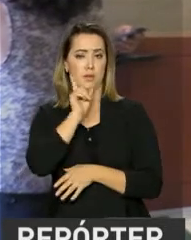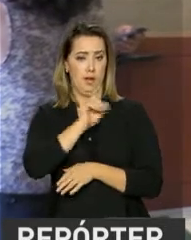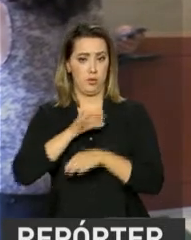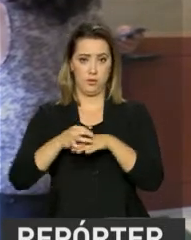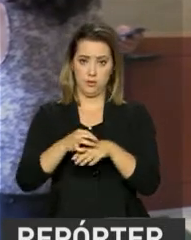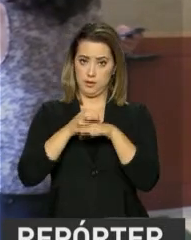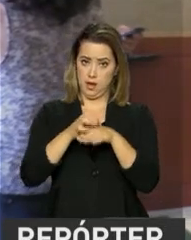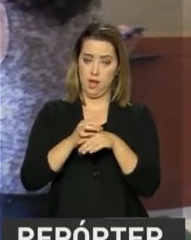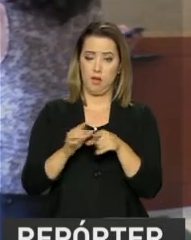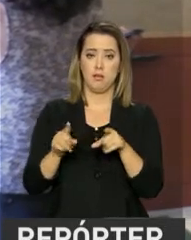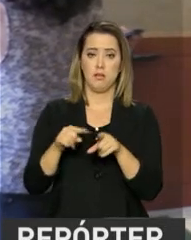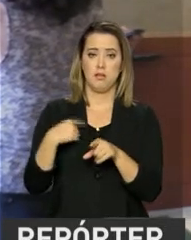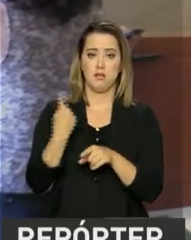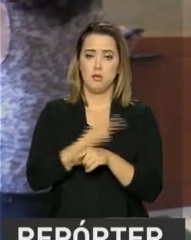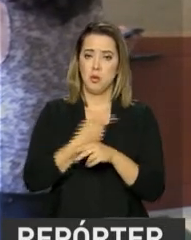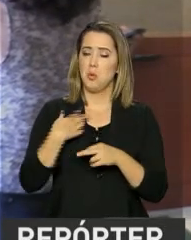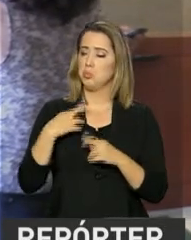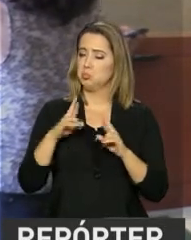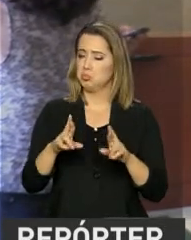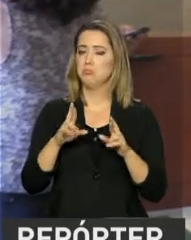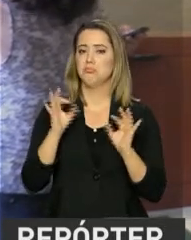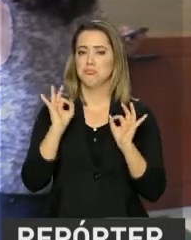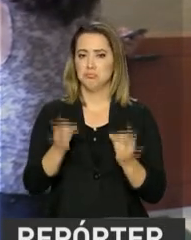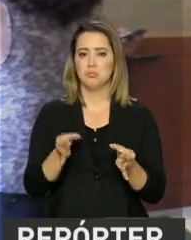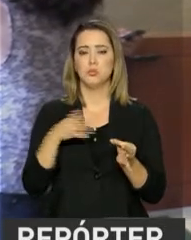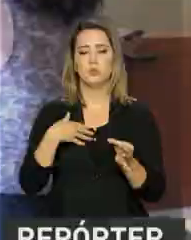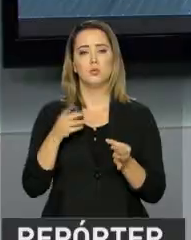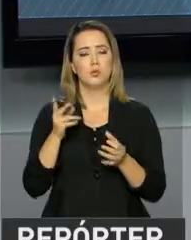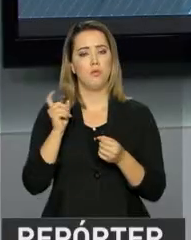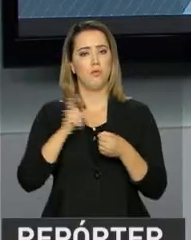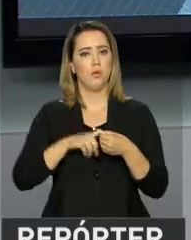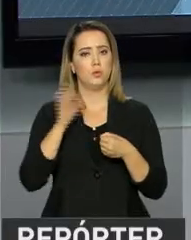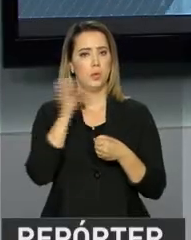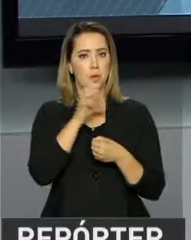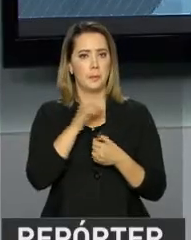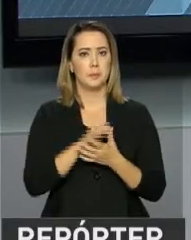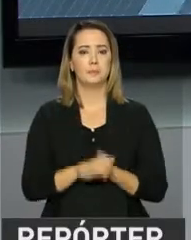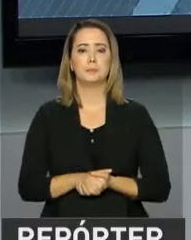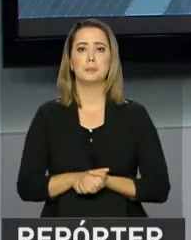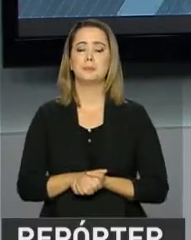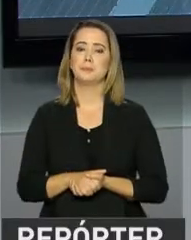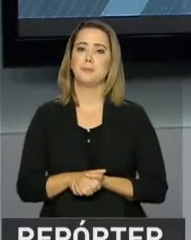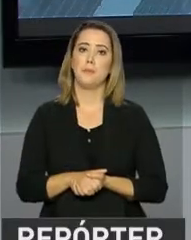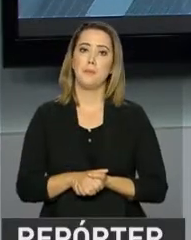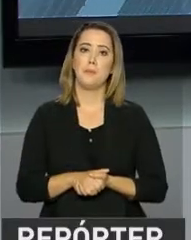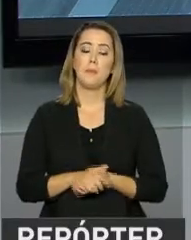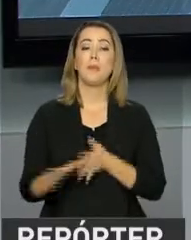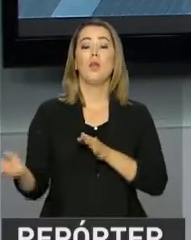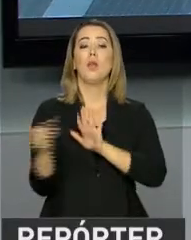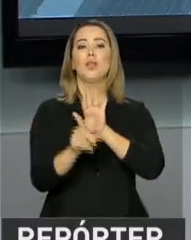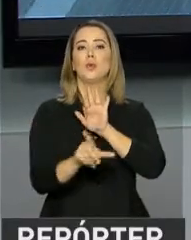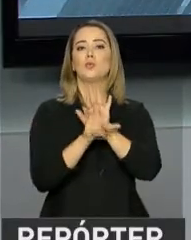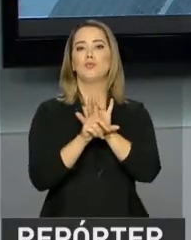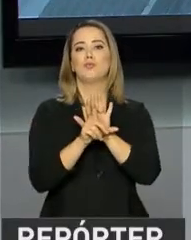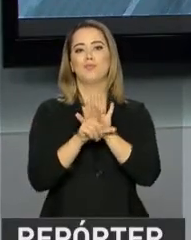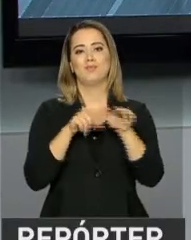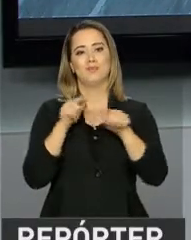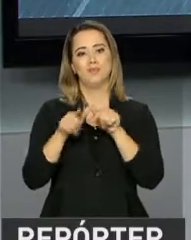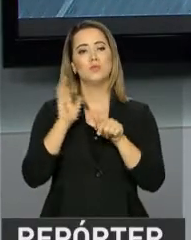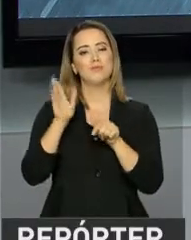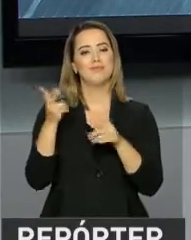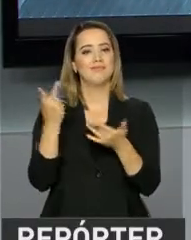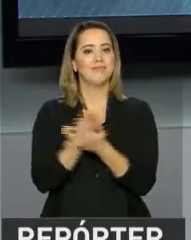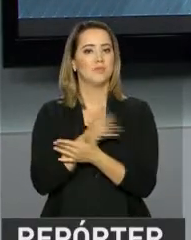o esperançoso que a gente possa retornar esse mercado mais 10 a nova legislação trabalhista já é realidade